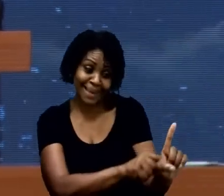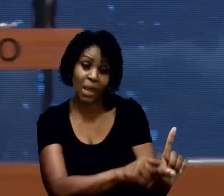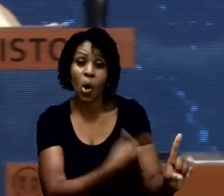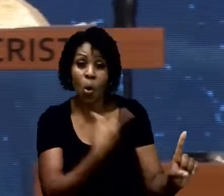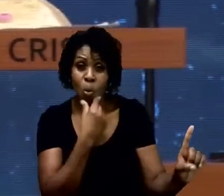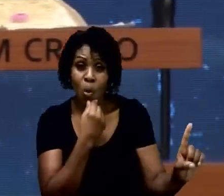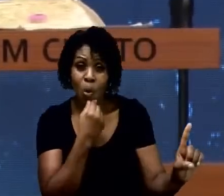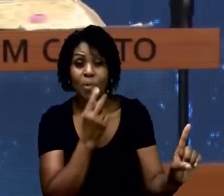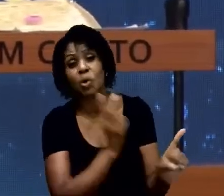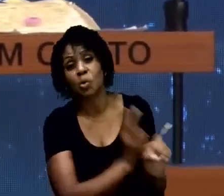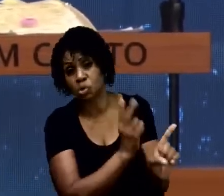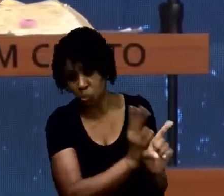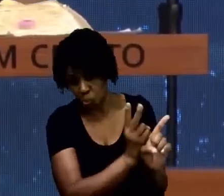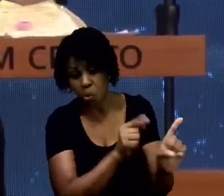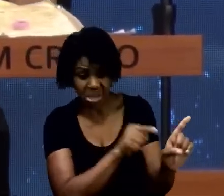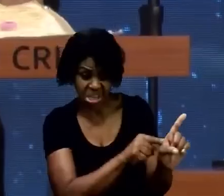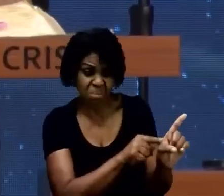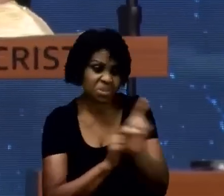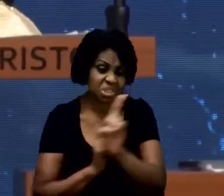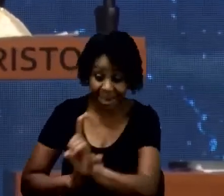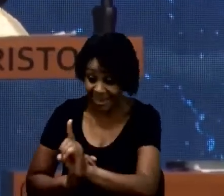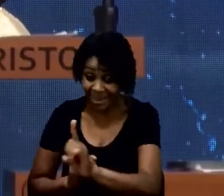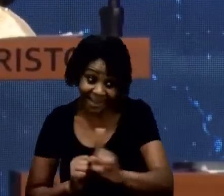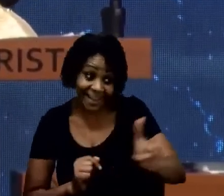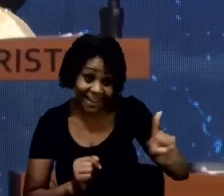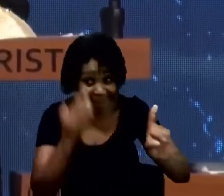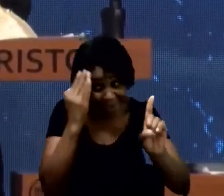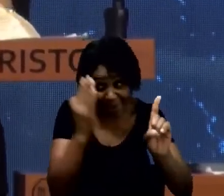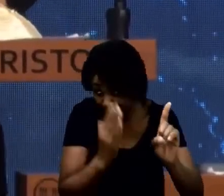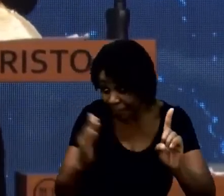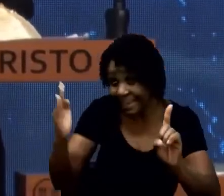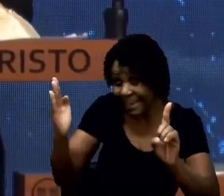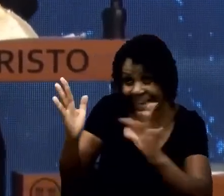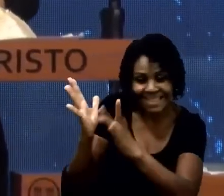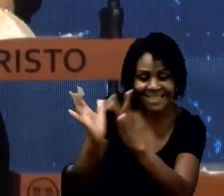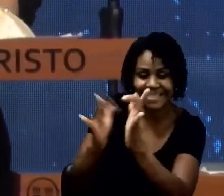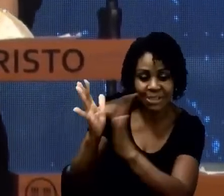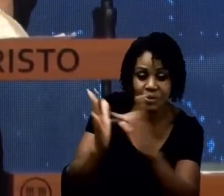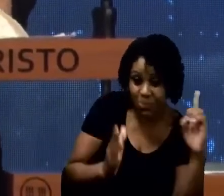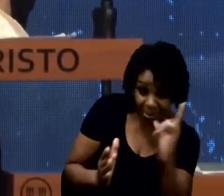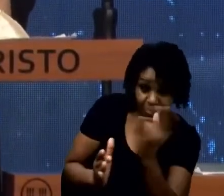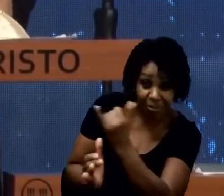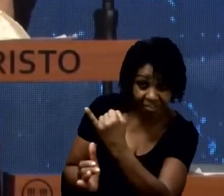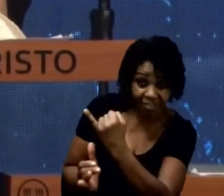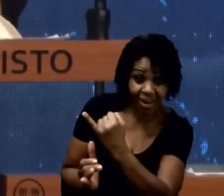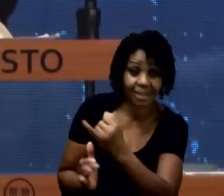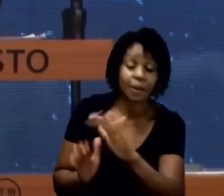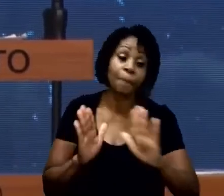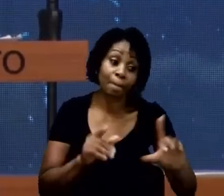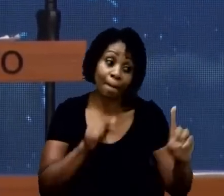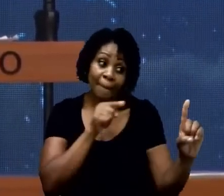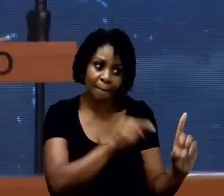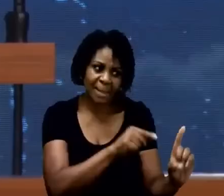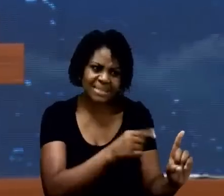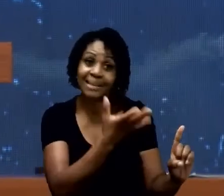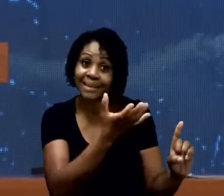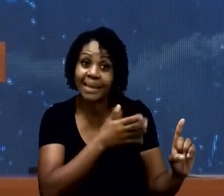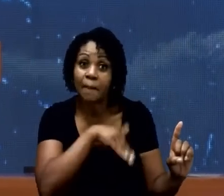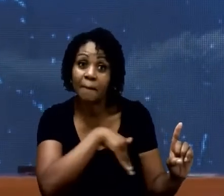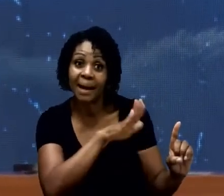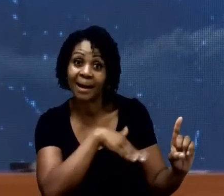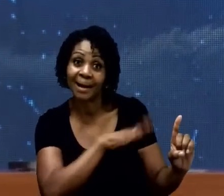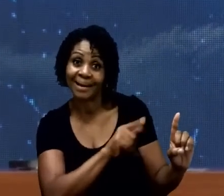O homem podia ter dado as costas. Ou podia ter dito. Obrigado Jesus. Obrigado. Obrigado Jesus. Mas esse homem queria mais.